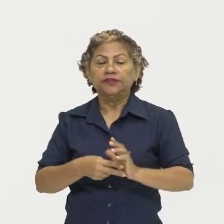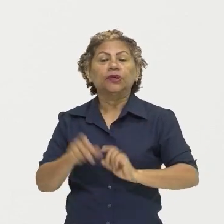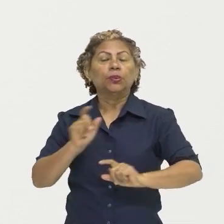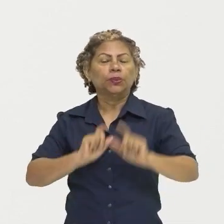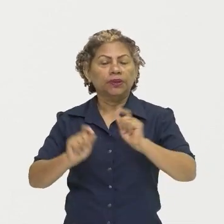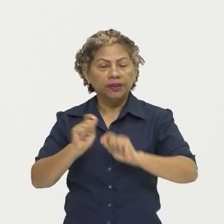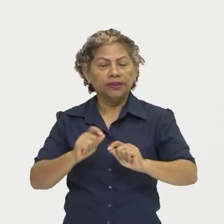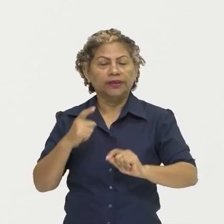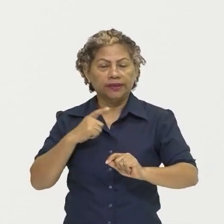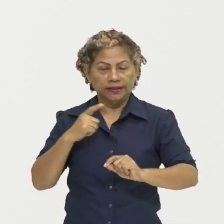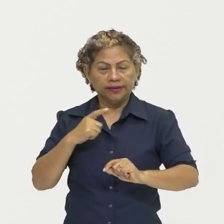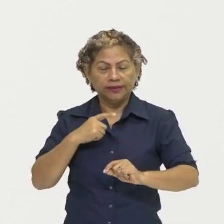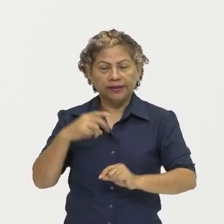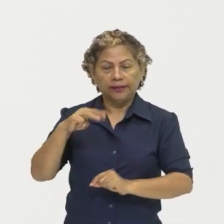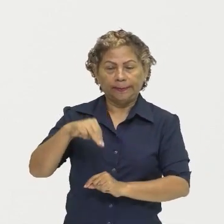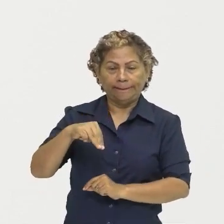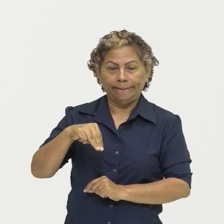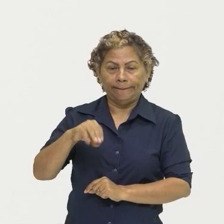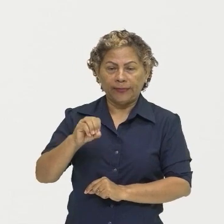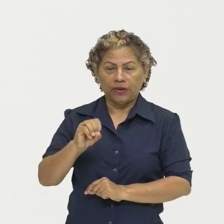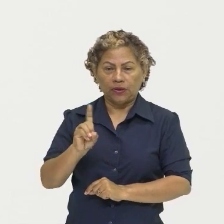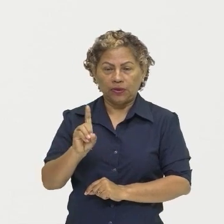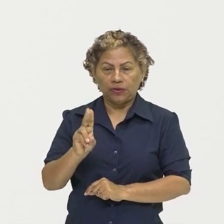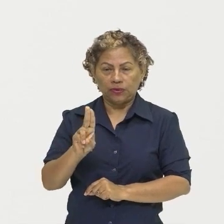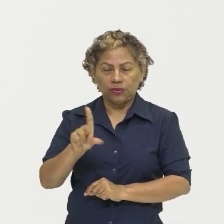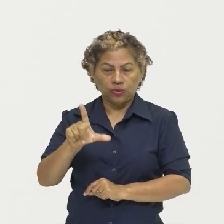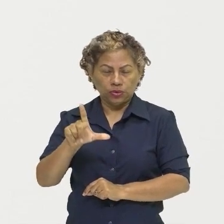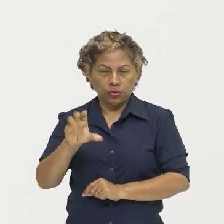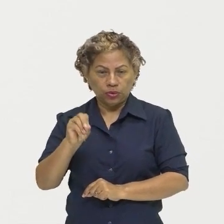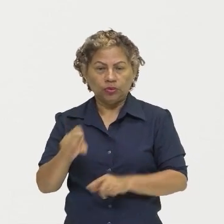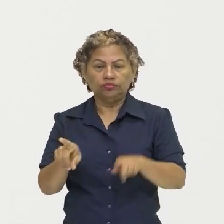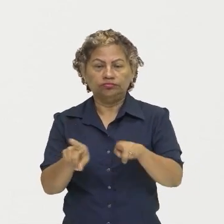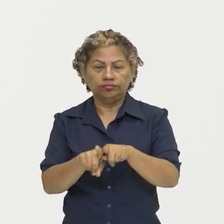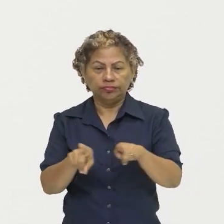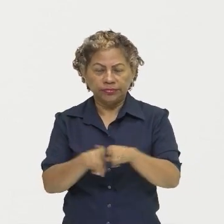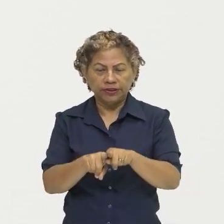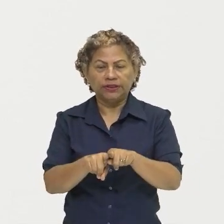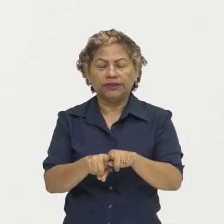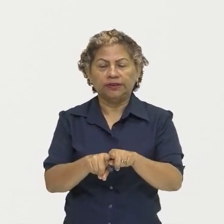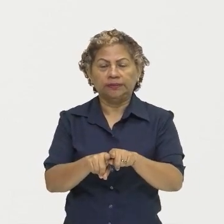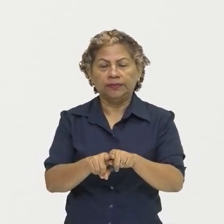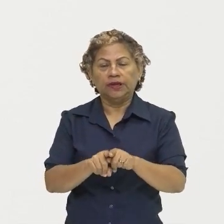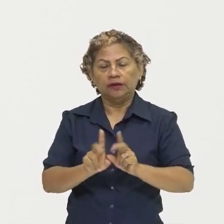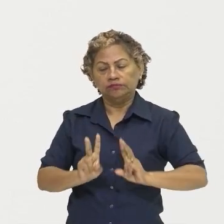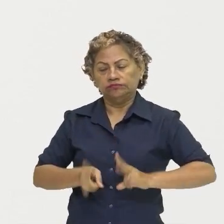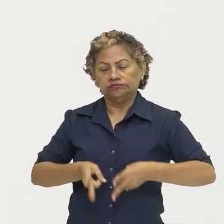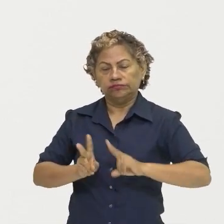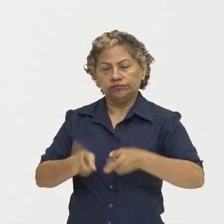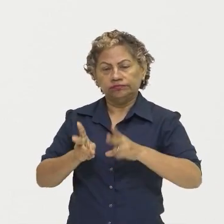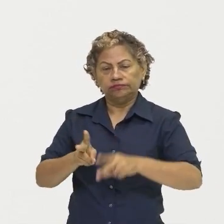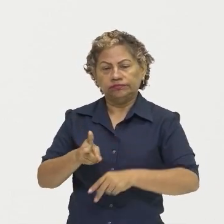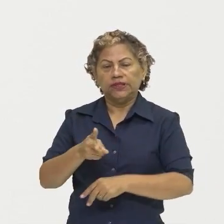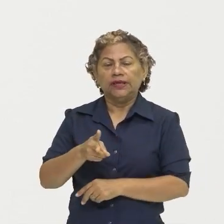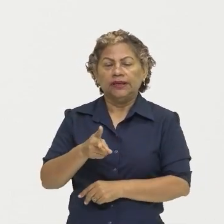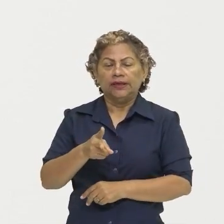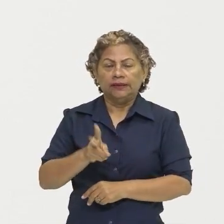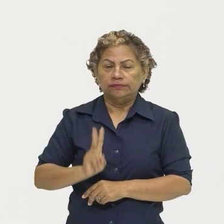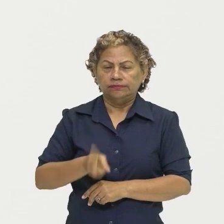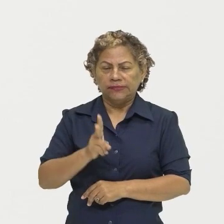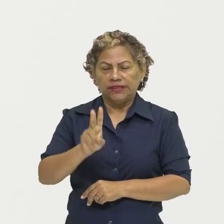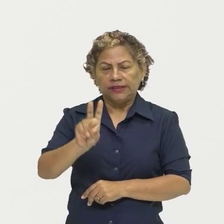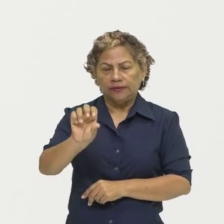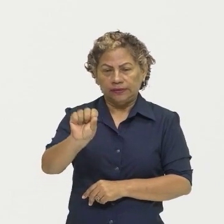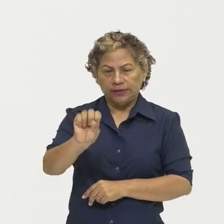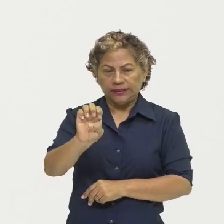a velocidade vai ser igual à medida do segmento de uma reta. Então,